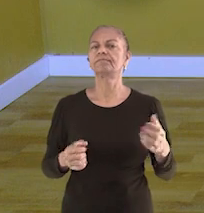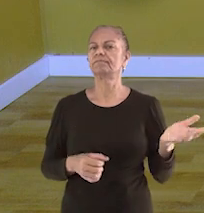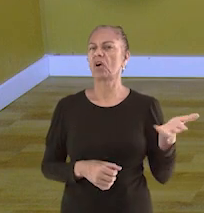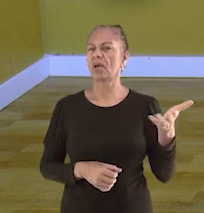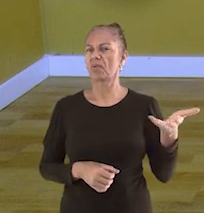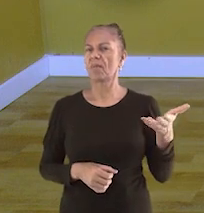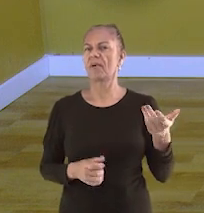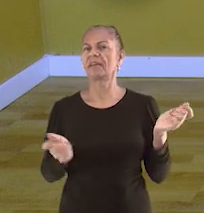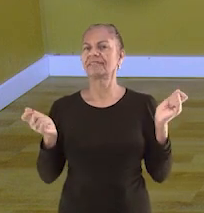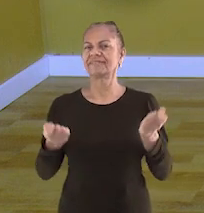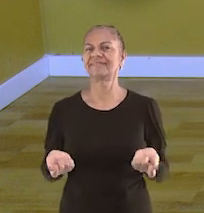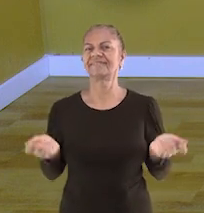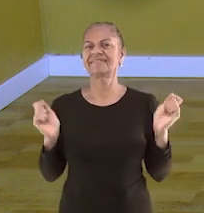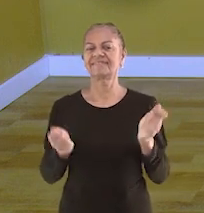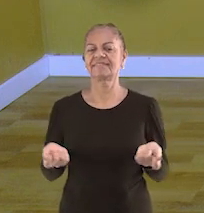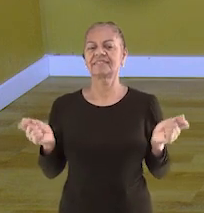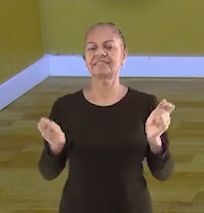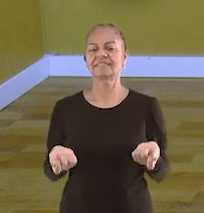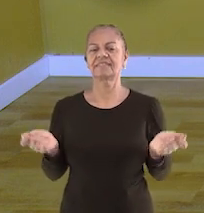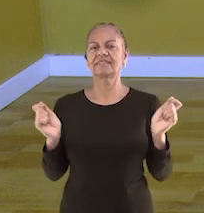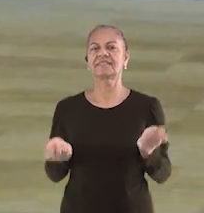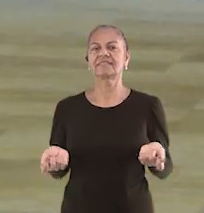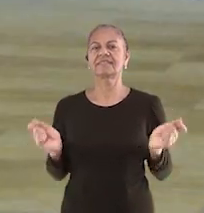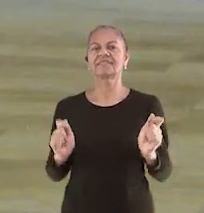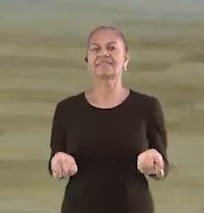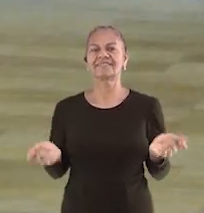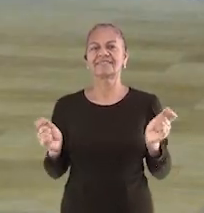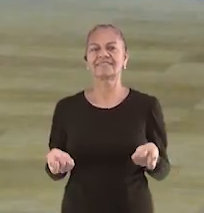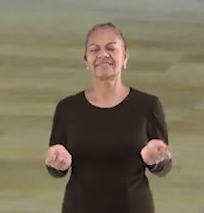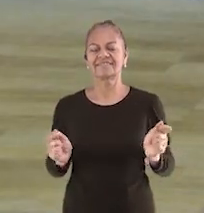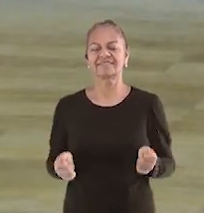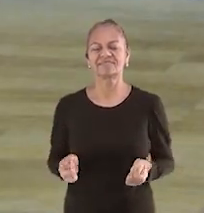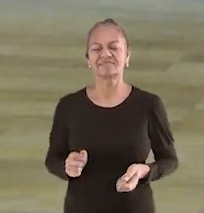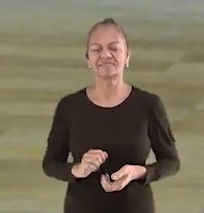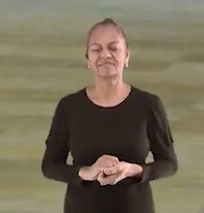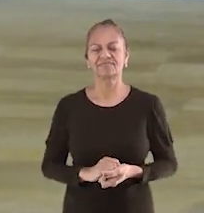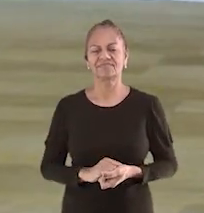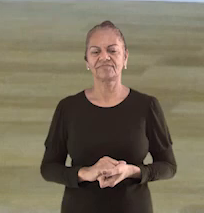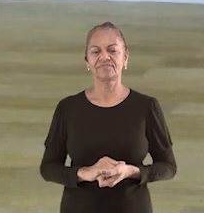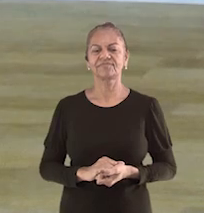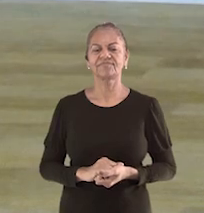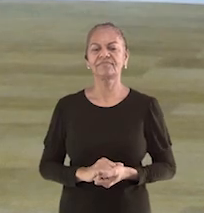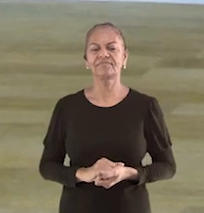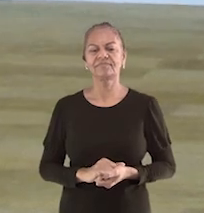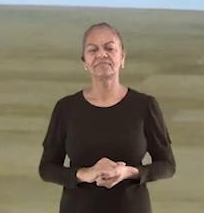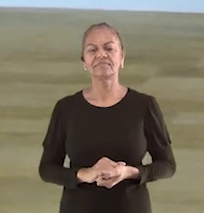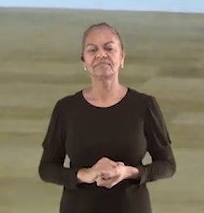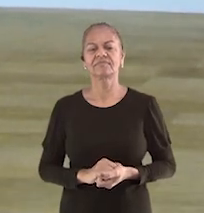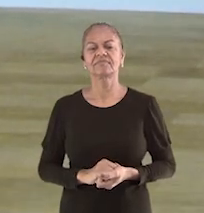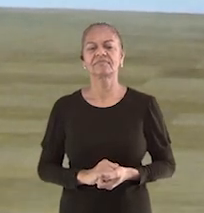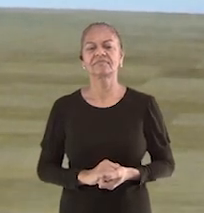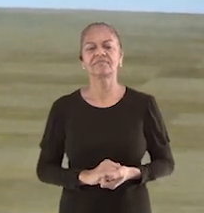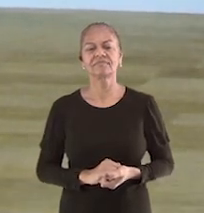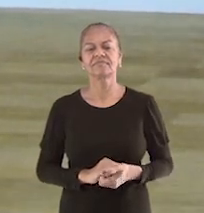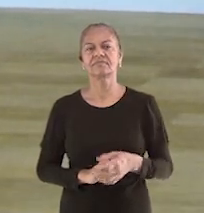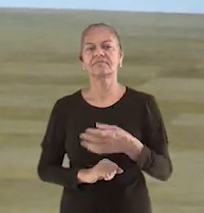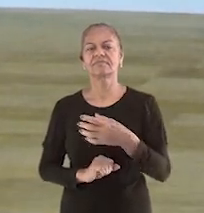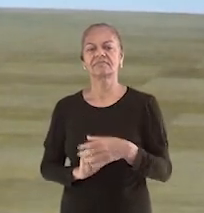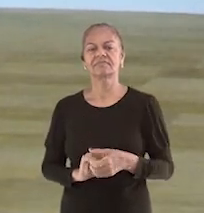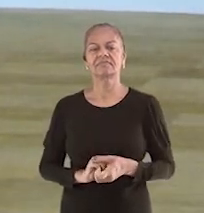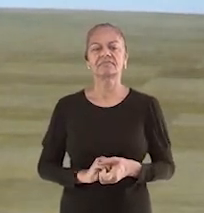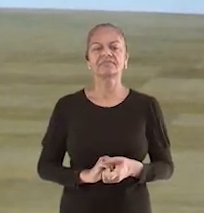Isso, ó. Como se eu estivesse aqui, ó, batendo a corda, beleza? Mais ou menos uns 45